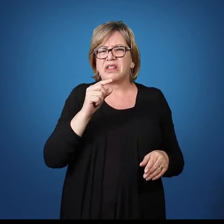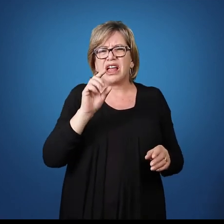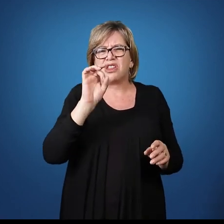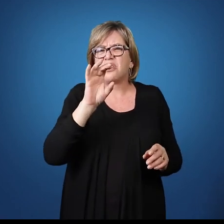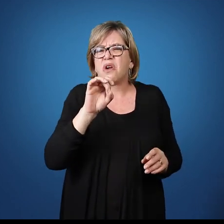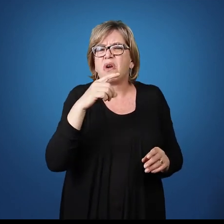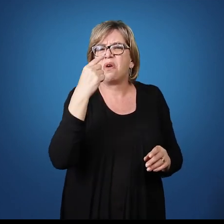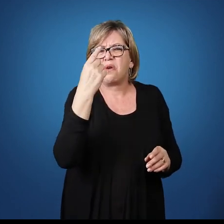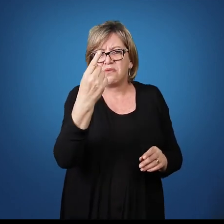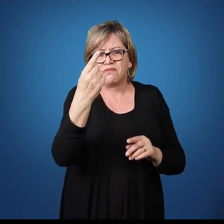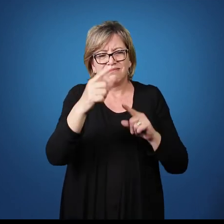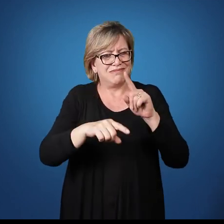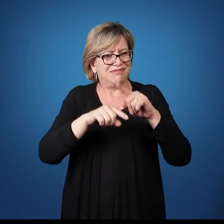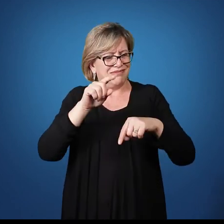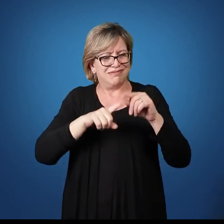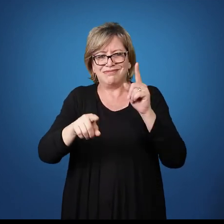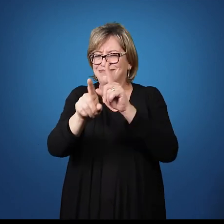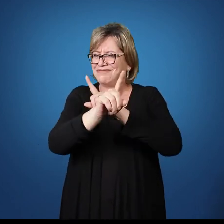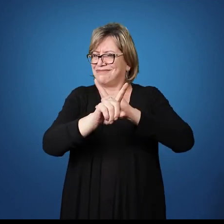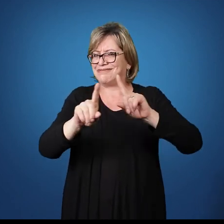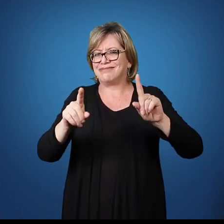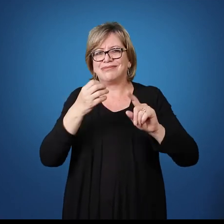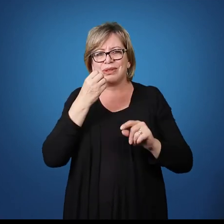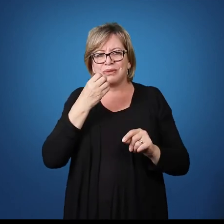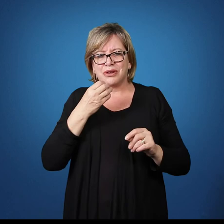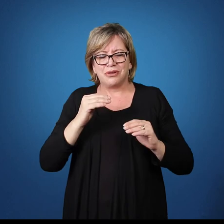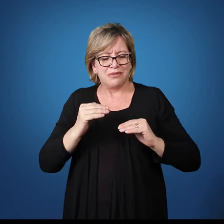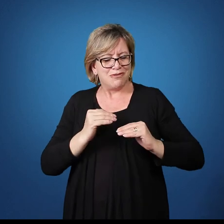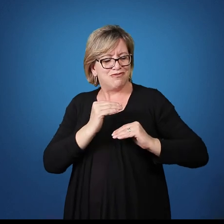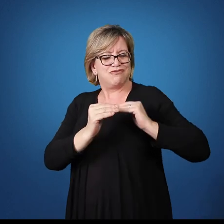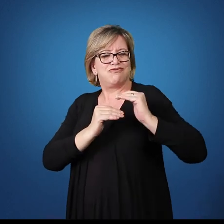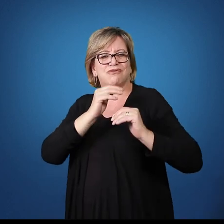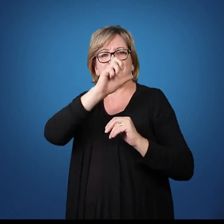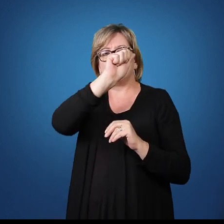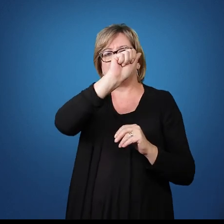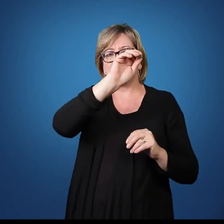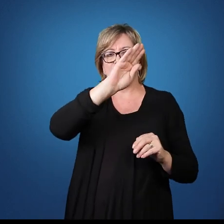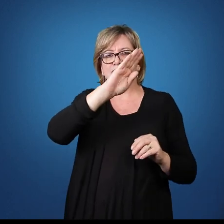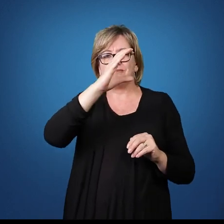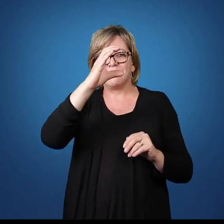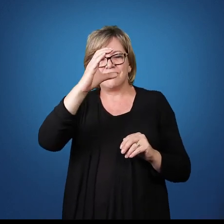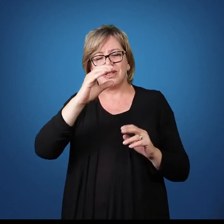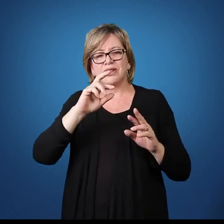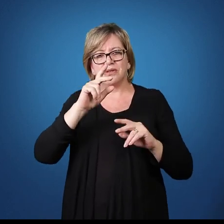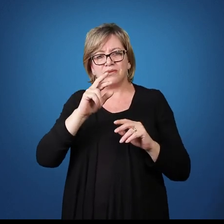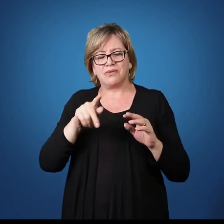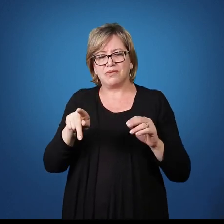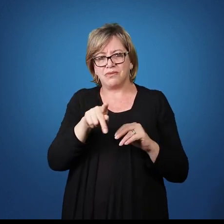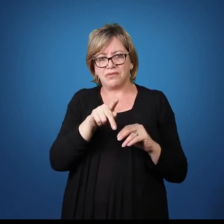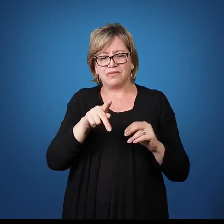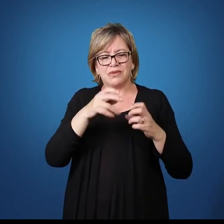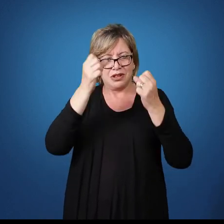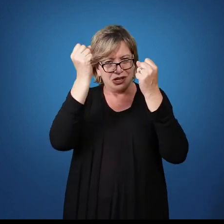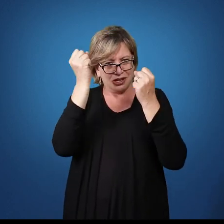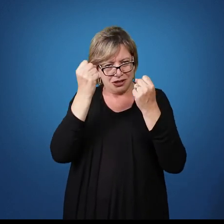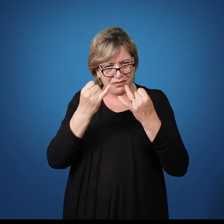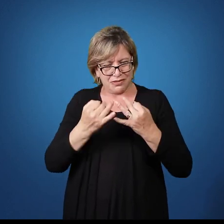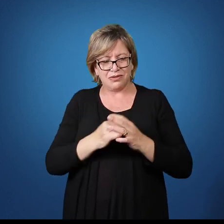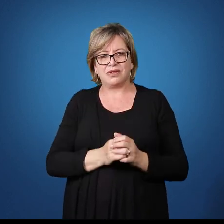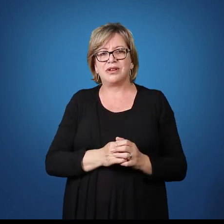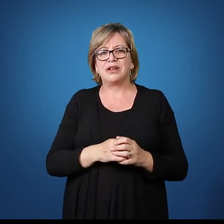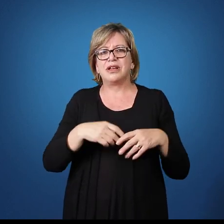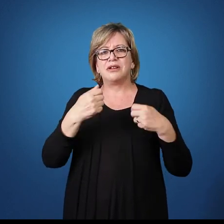material didático não é suficiente para promover a alfabetização na perspectiva do letramento, como a professora ressaltou. É necessário